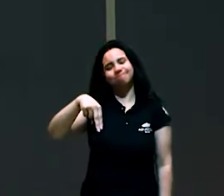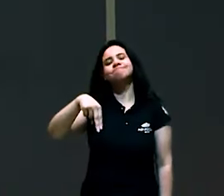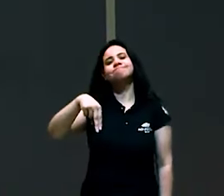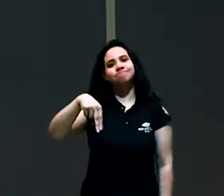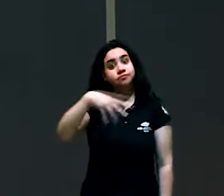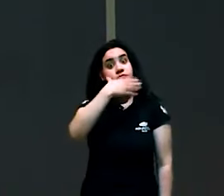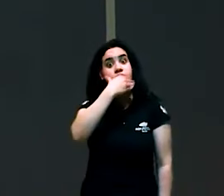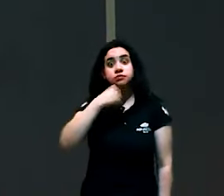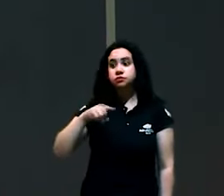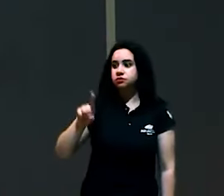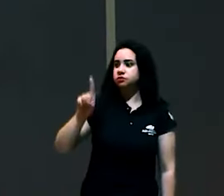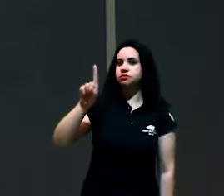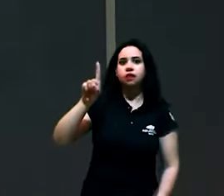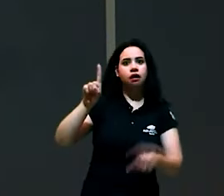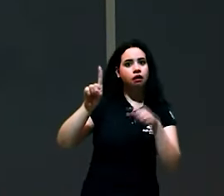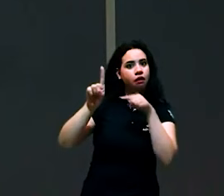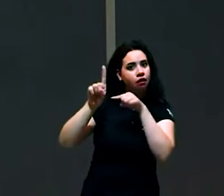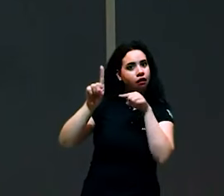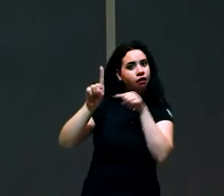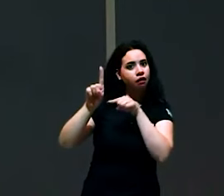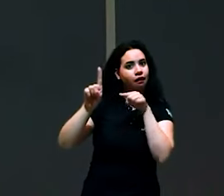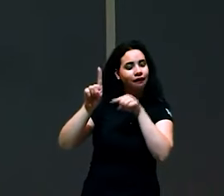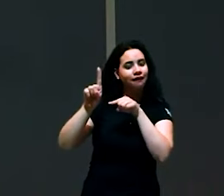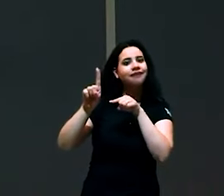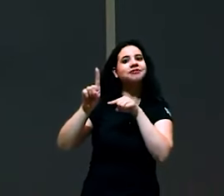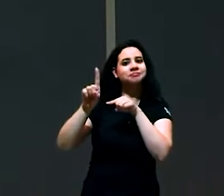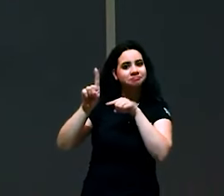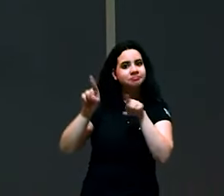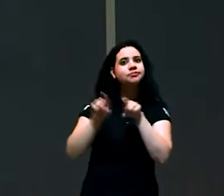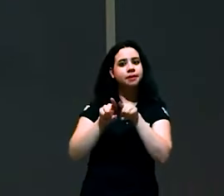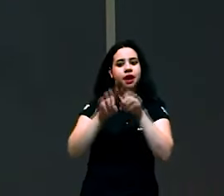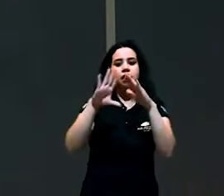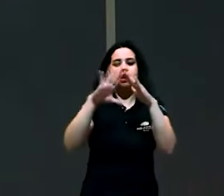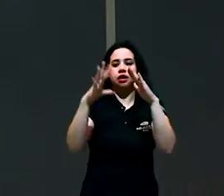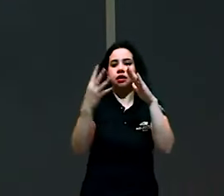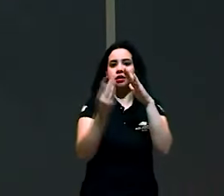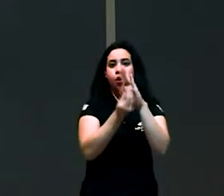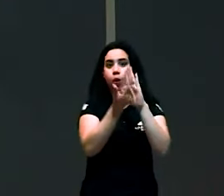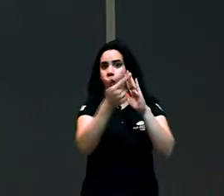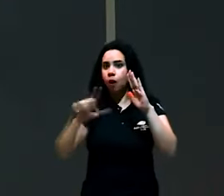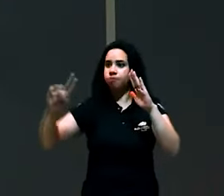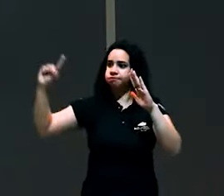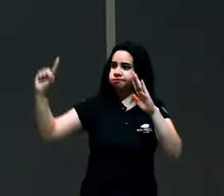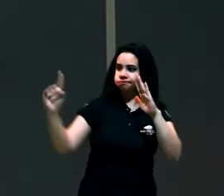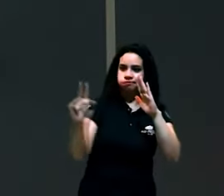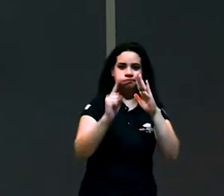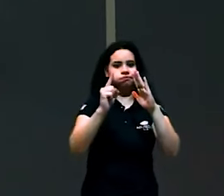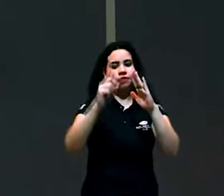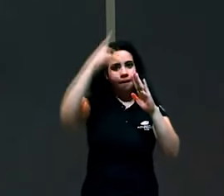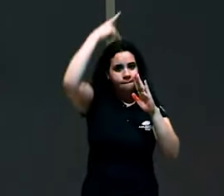movimento pentecostês na igreja de santidade de Deus. Outra igreja que foi atingida foi a